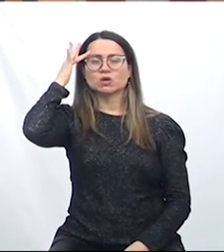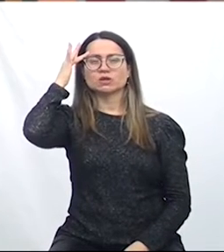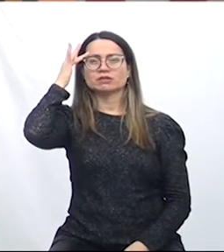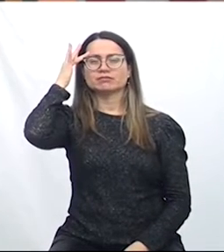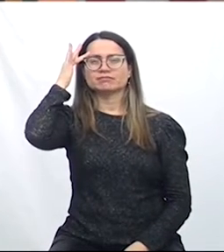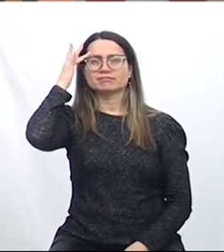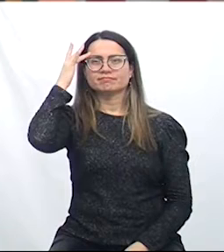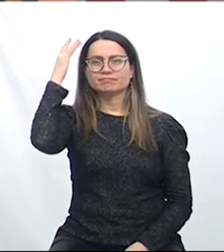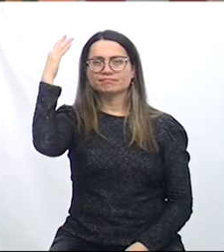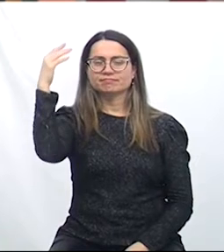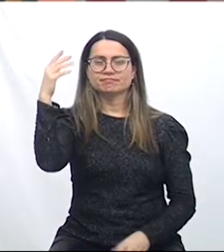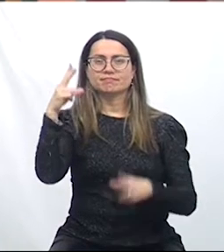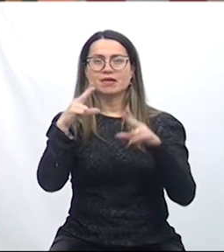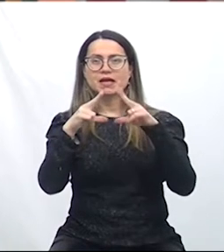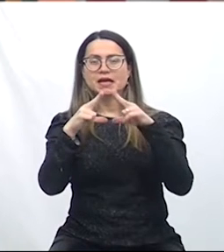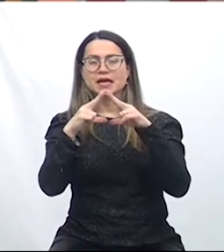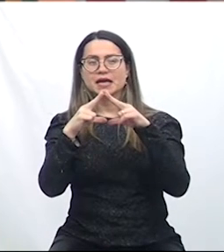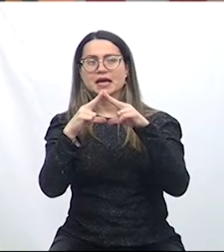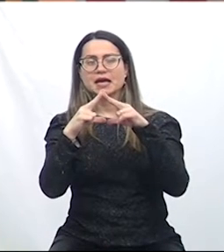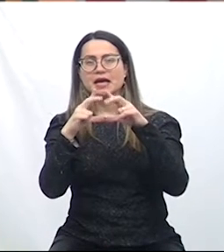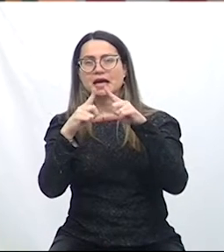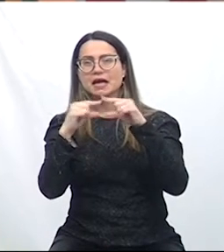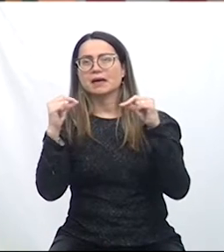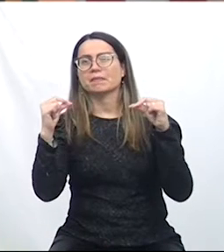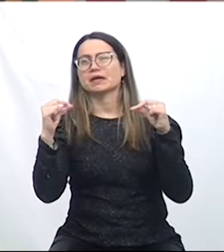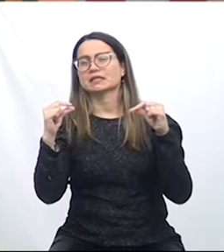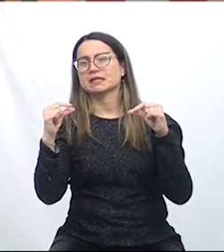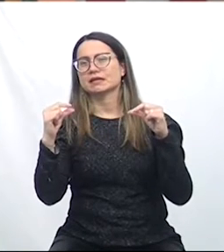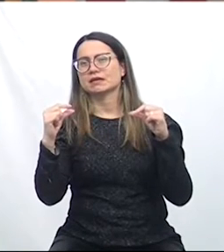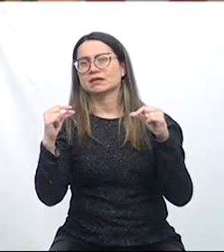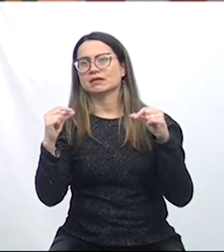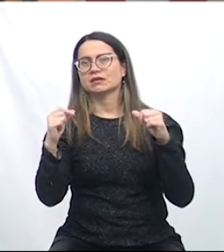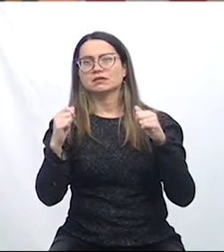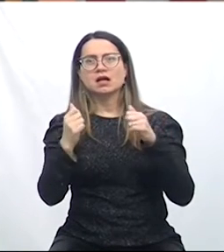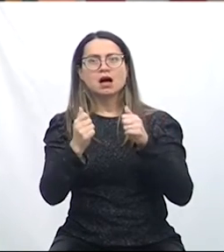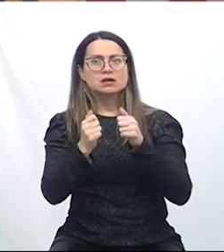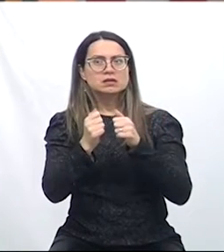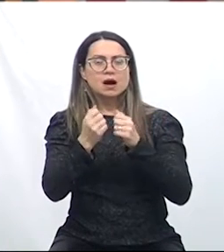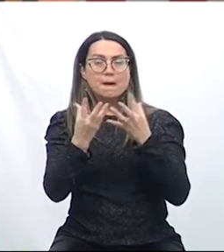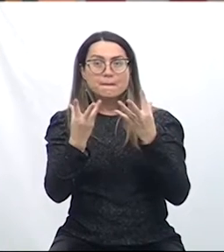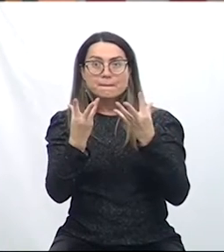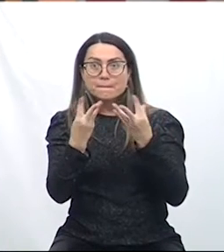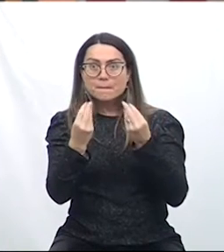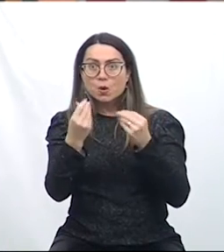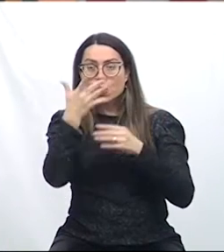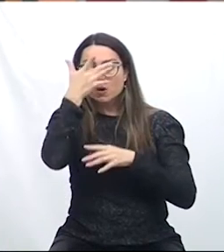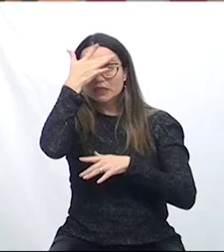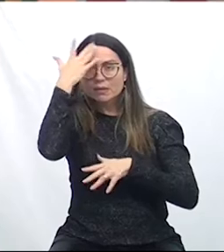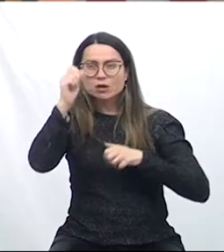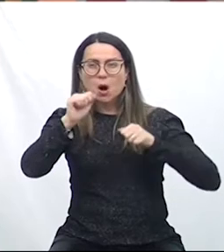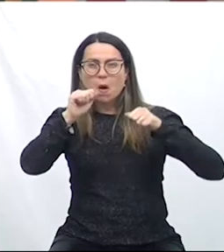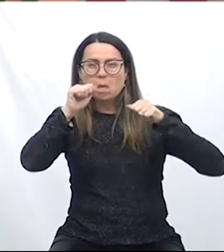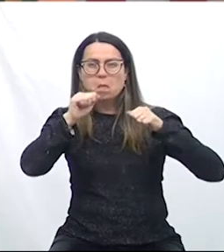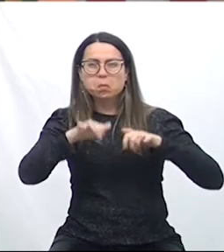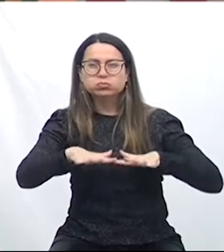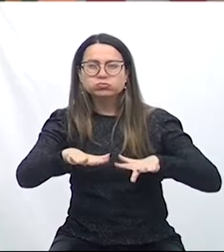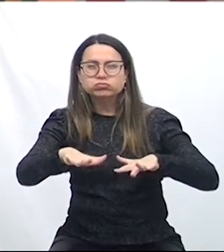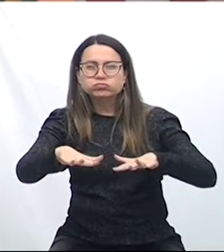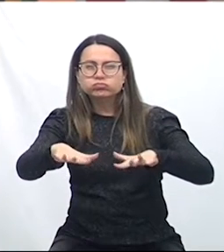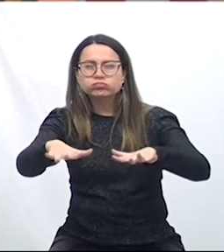de gente. Na Avenida Paulista, em São Paulo, um mar de pessoas lá.